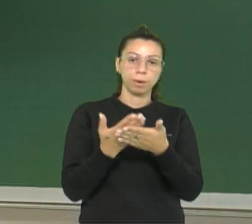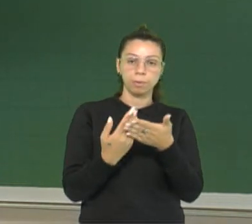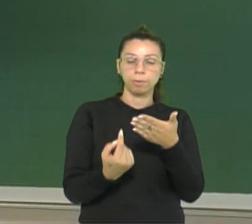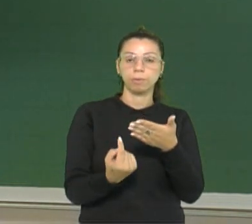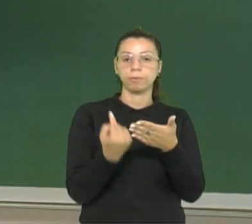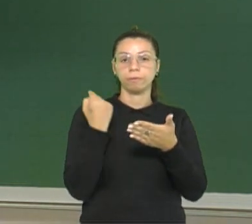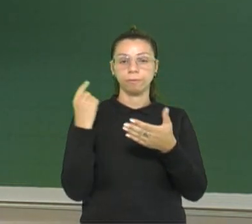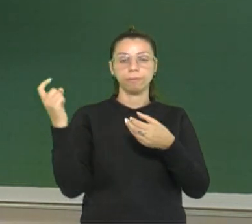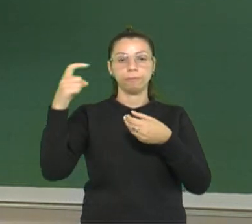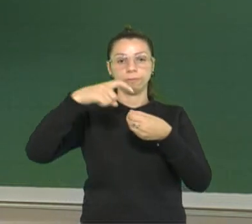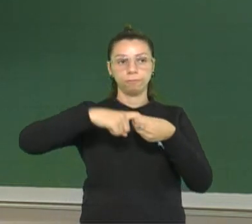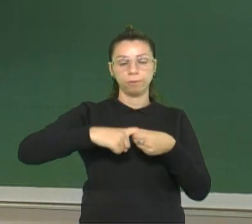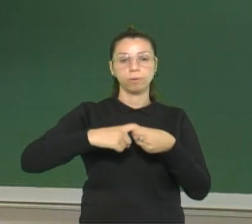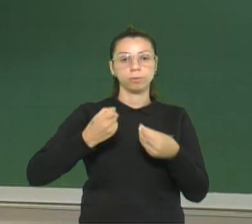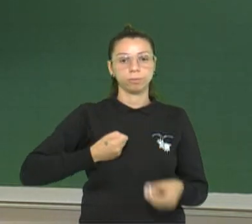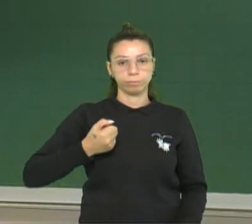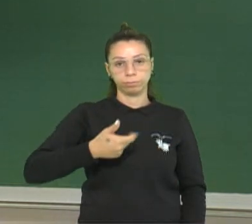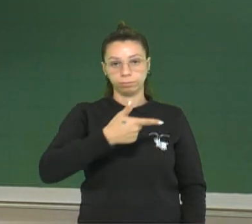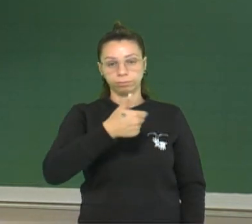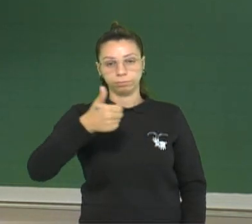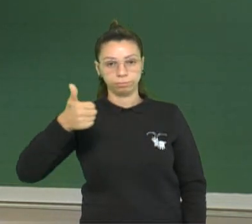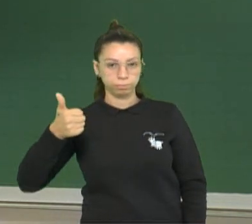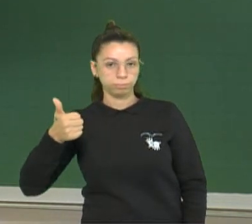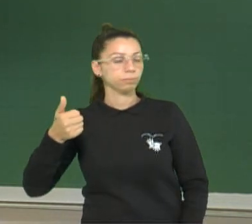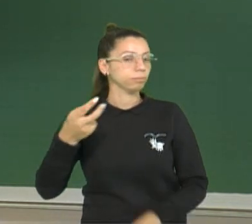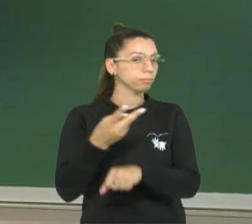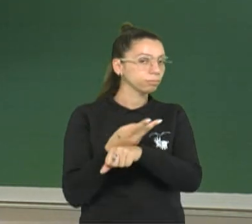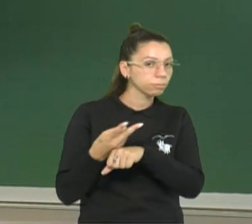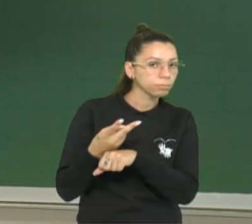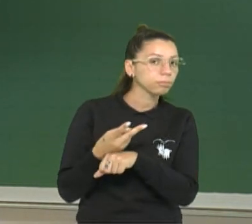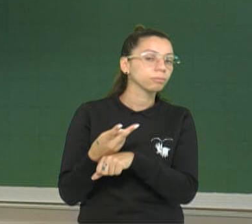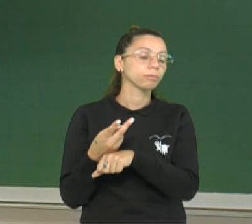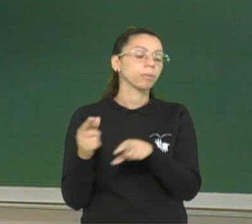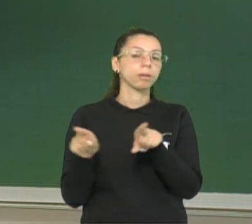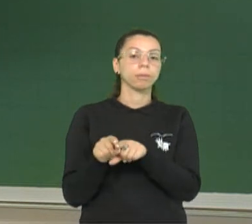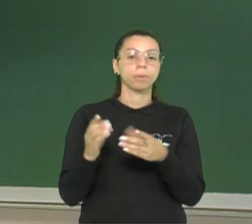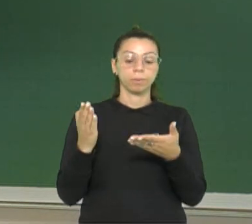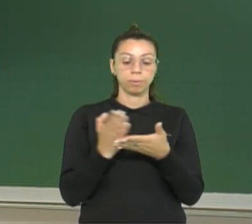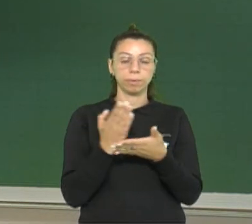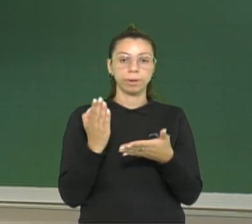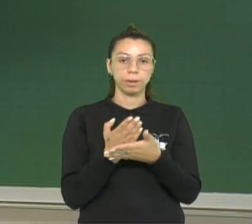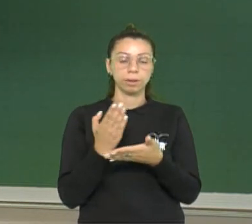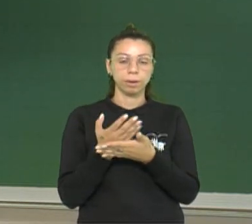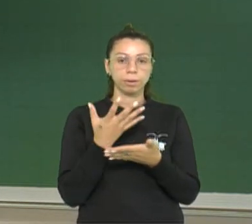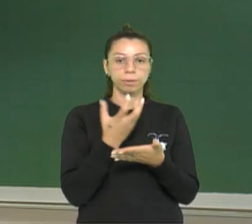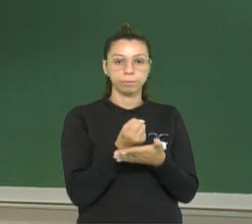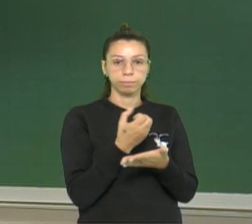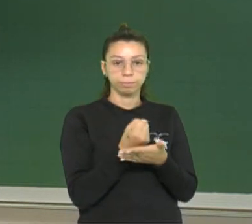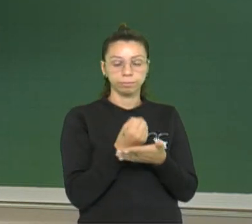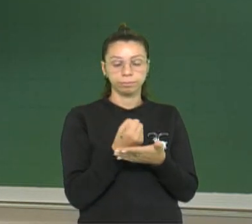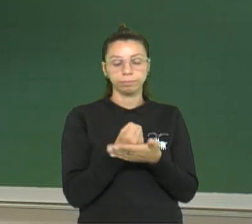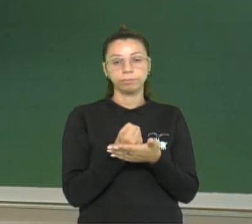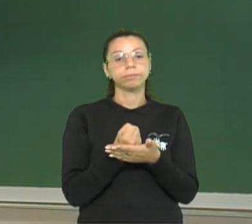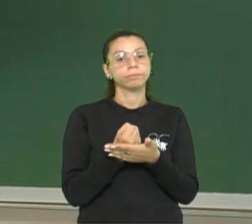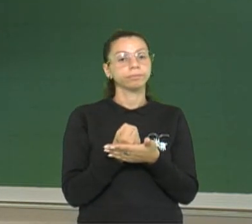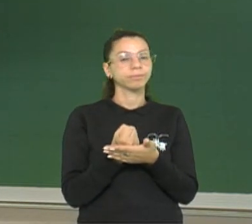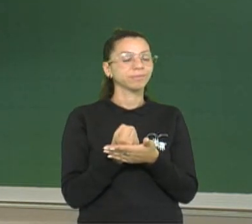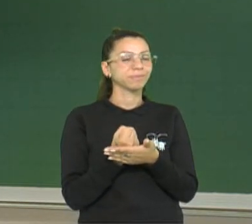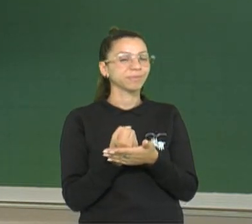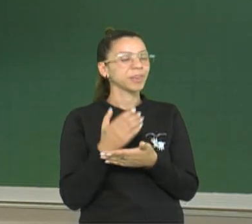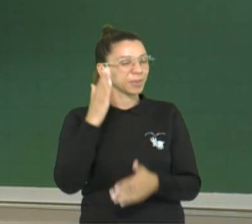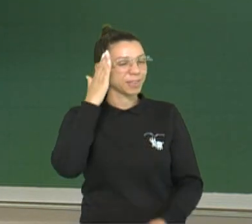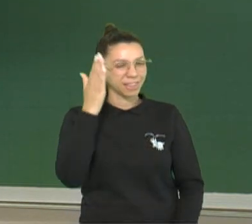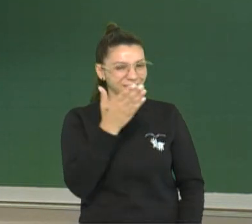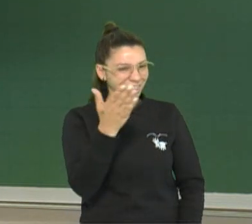número 21. Procura lá a aula 21 e procure também no seu caderno as anotações da aula 21. Eu sei que você as